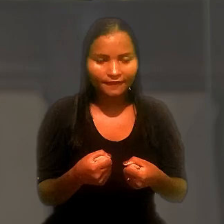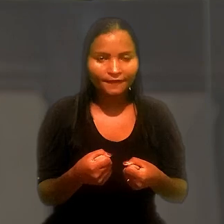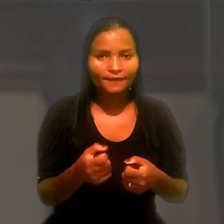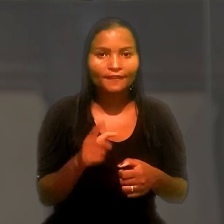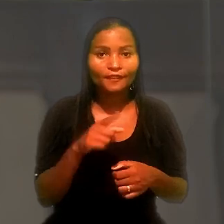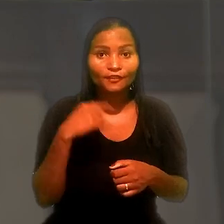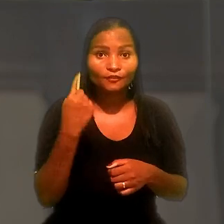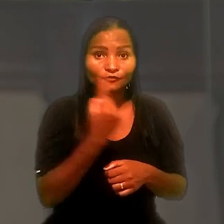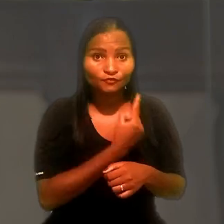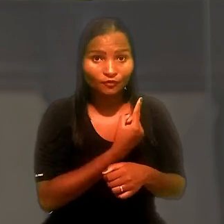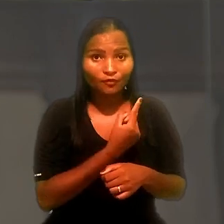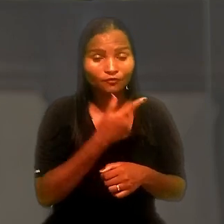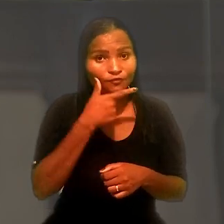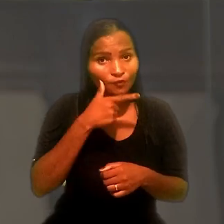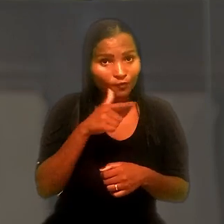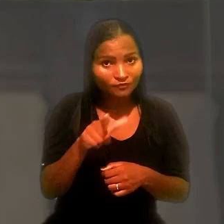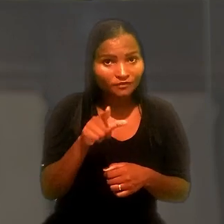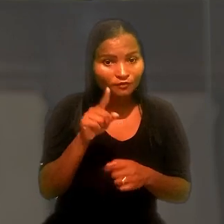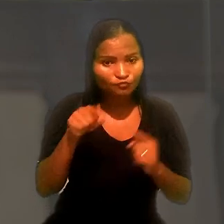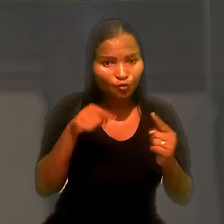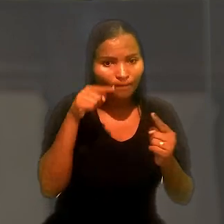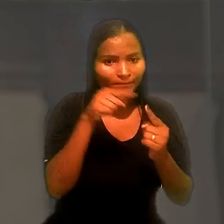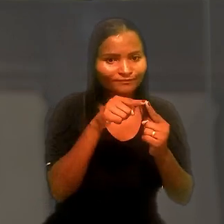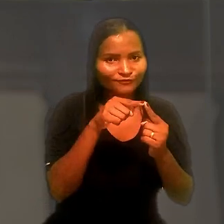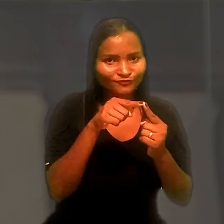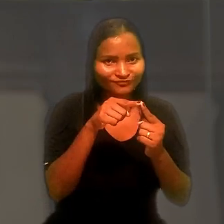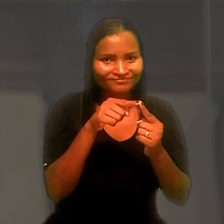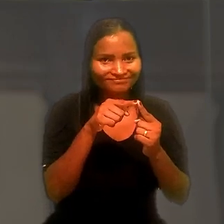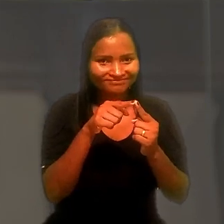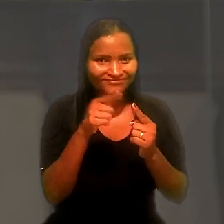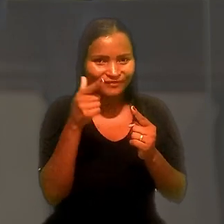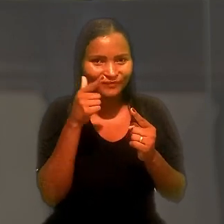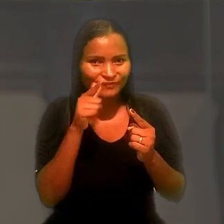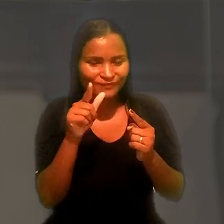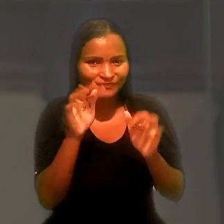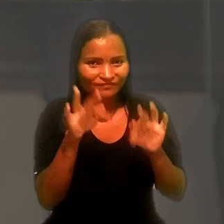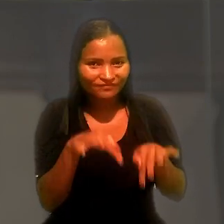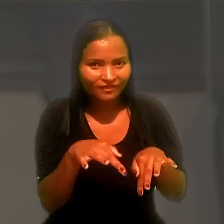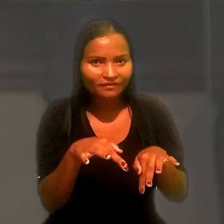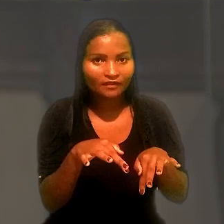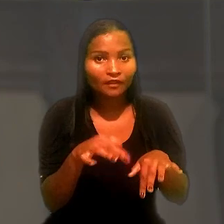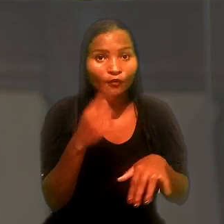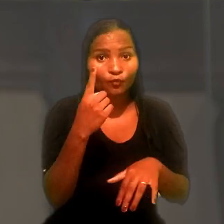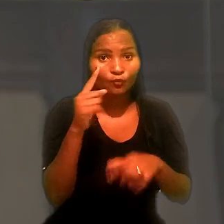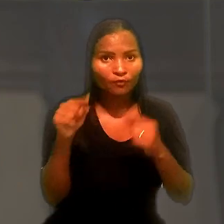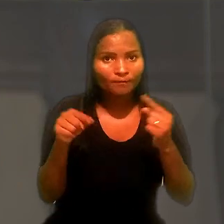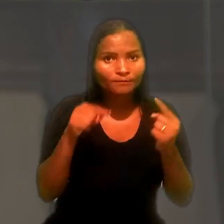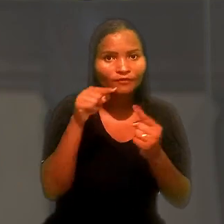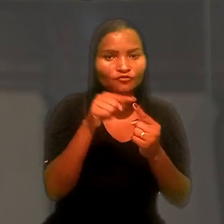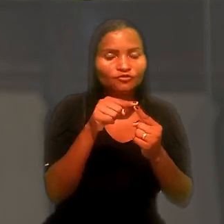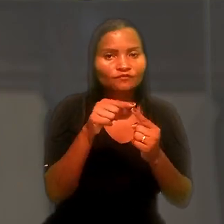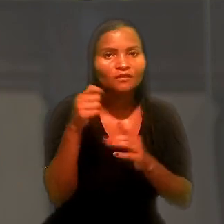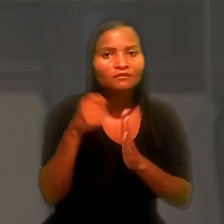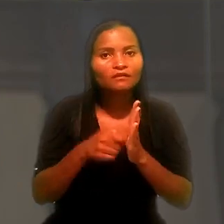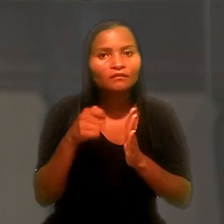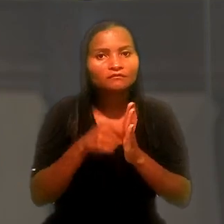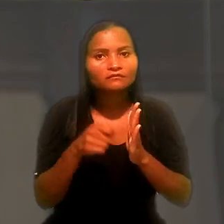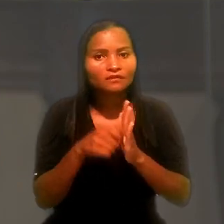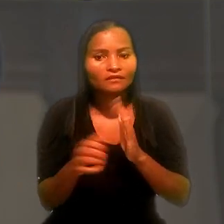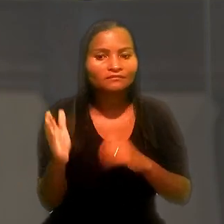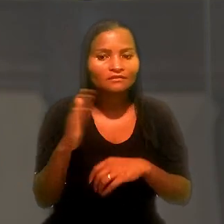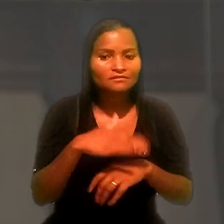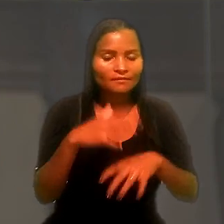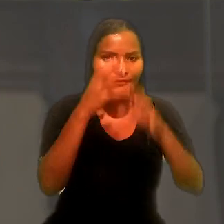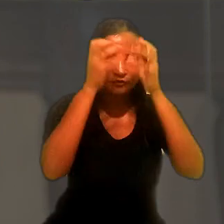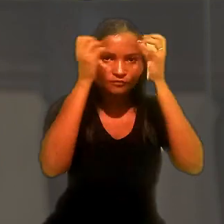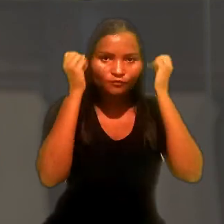gente colocou alguns objetivos. Um deles, eu digo a você, foi tentar